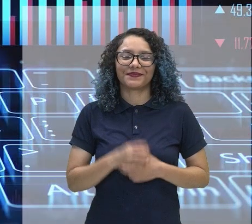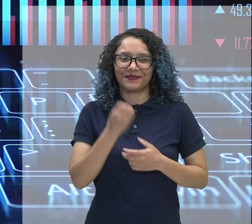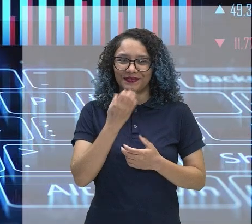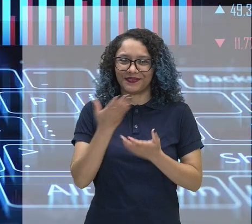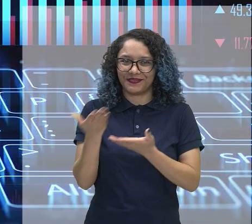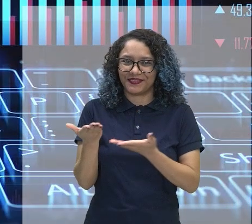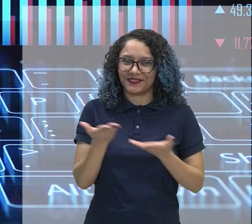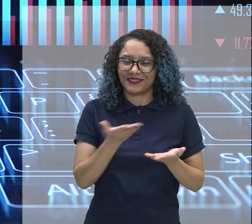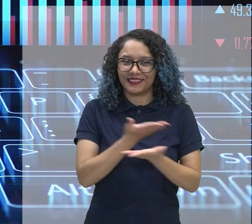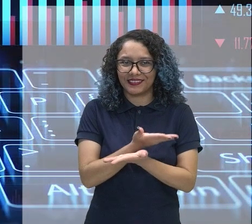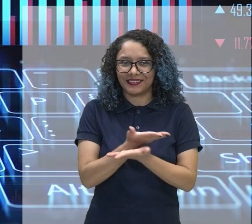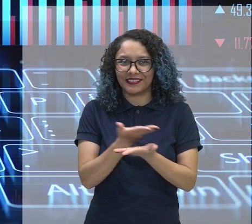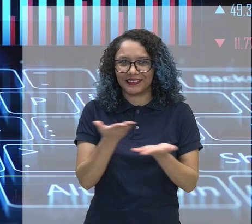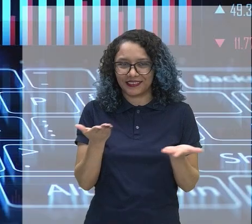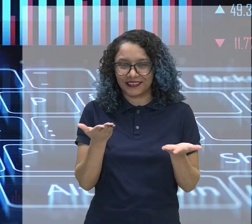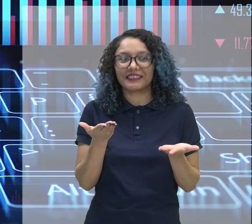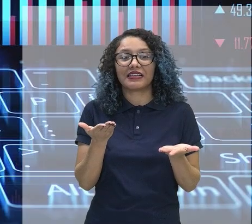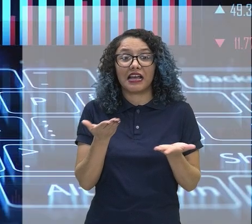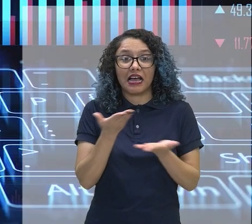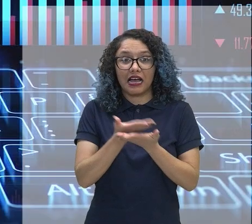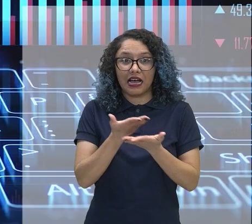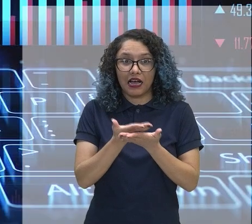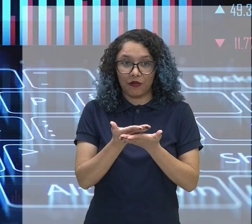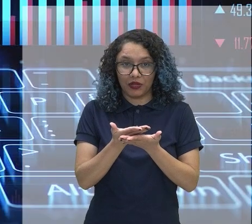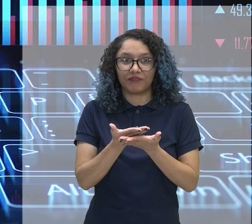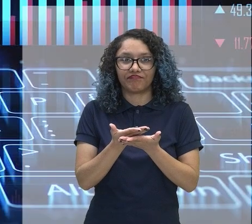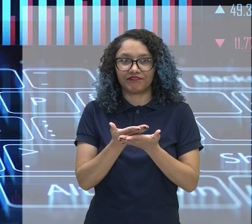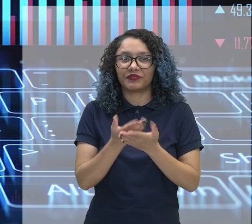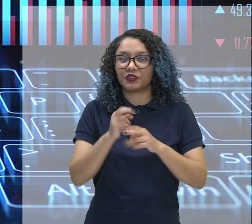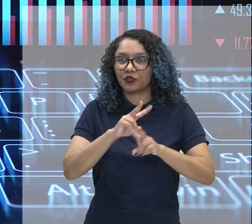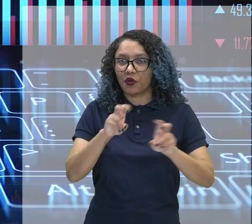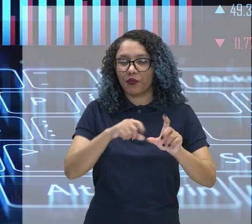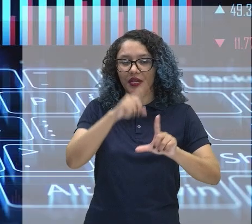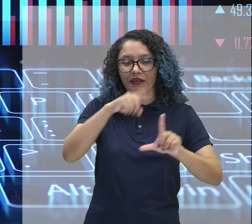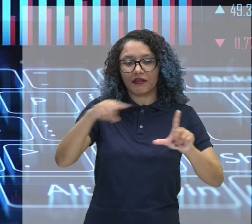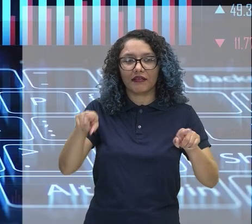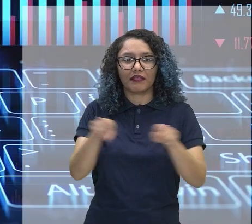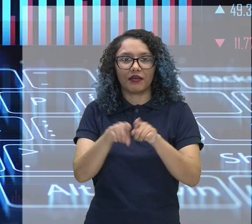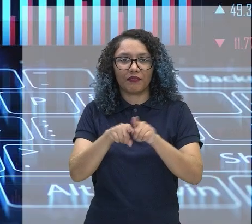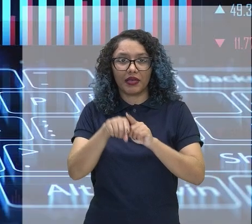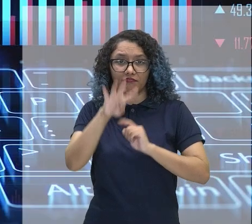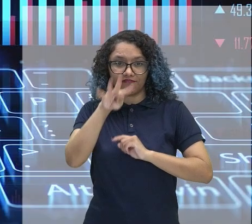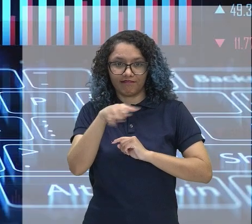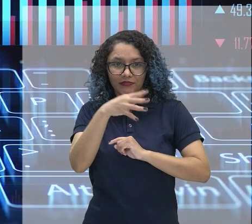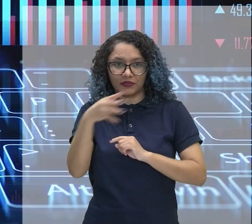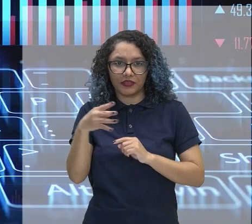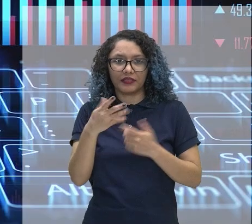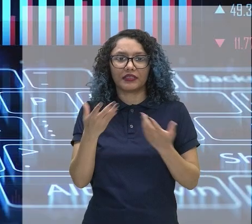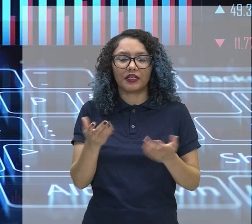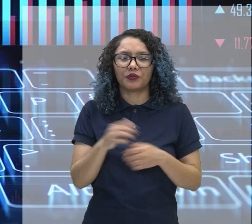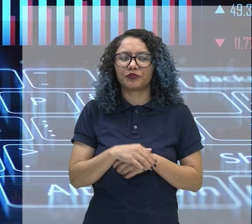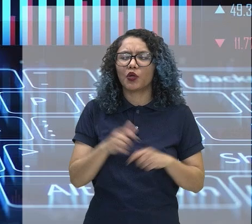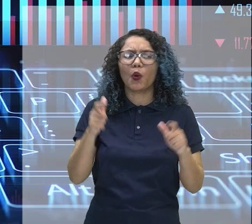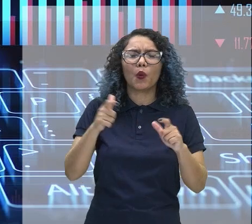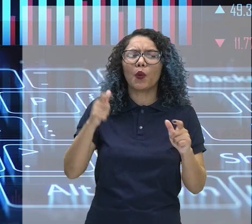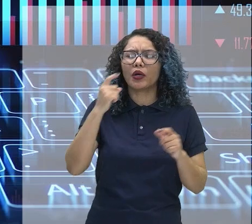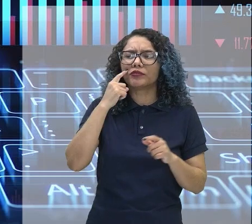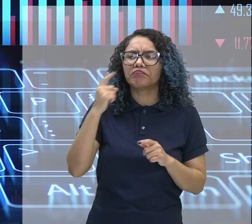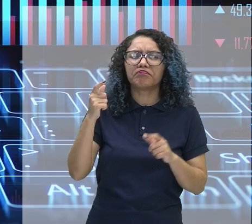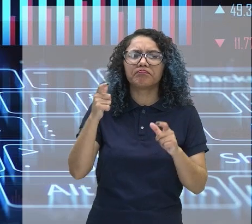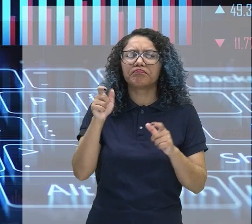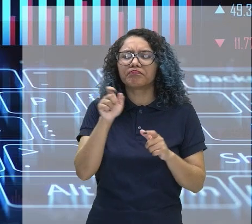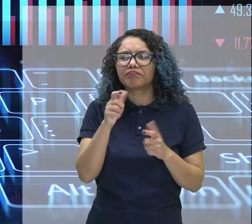Bem-vindos à nossa aula sobre gráficos e tabelas, na verdade. Eu estou aqui, nesse cenário